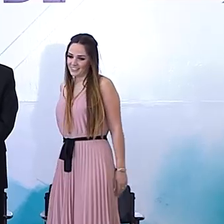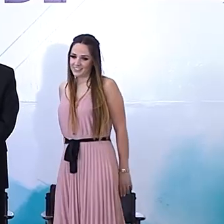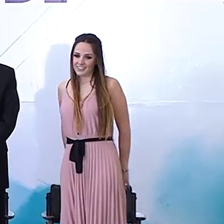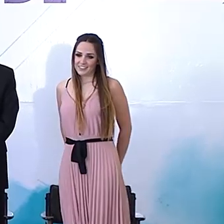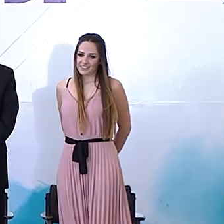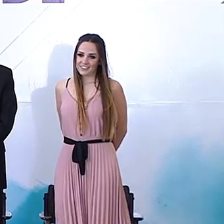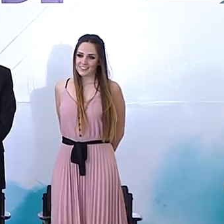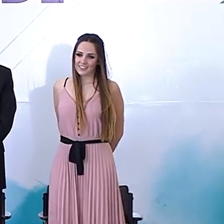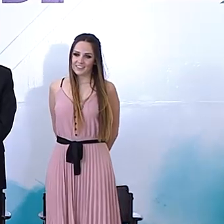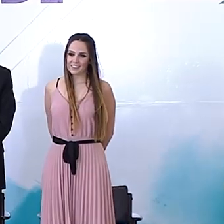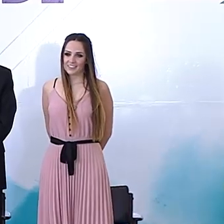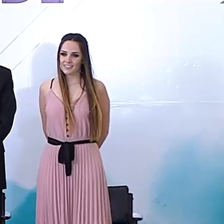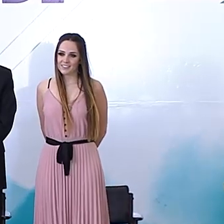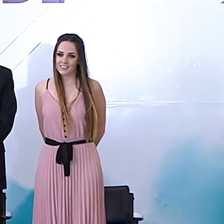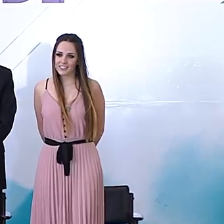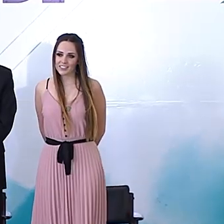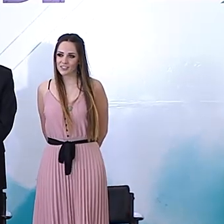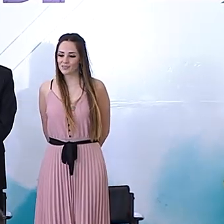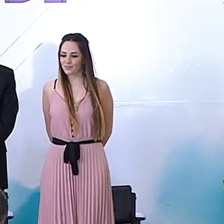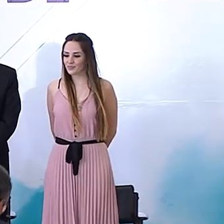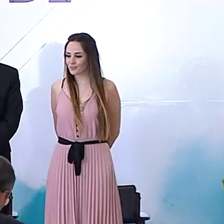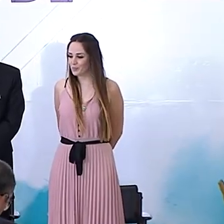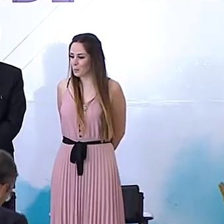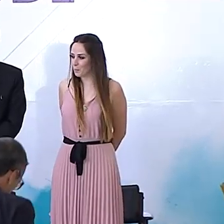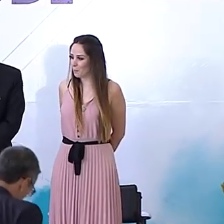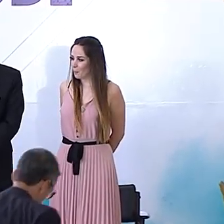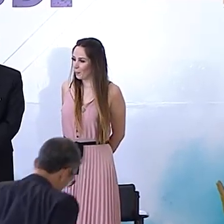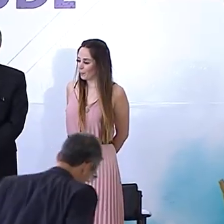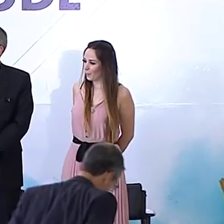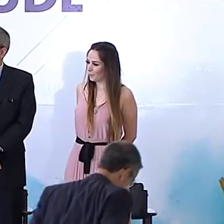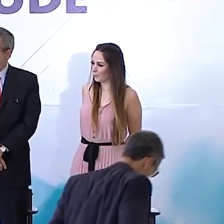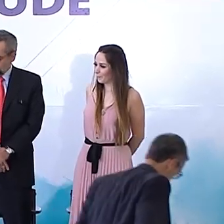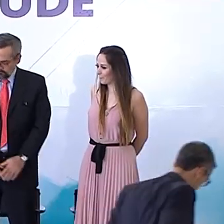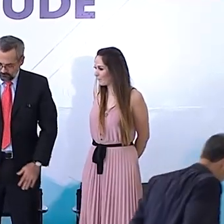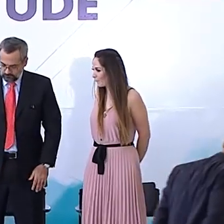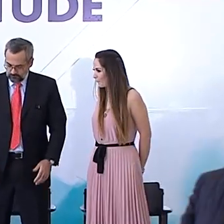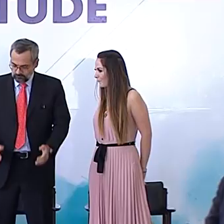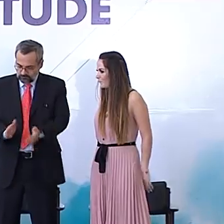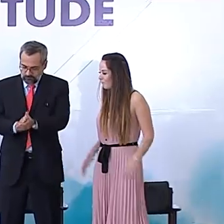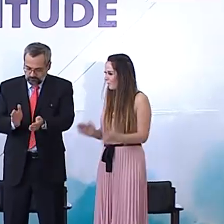Senhoras e senhores, com a palavra, o presidente da República, Jair Bolsonaro.